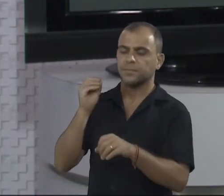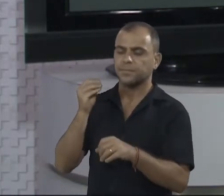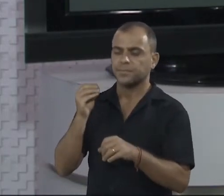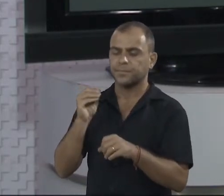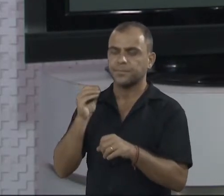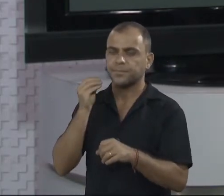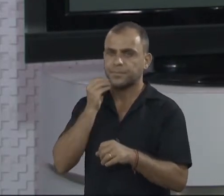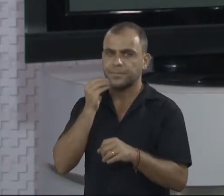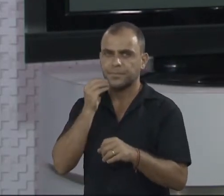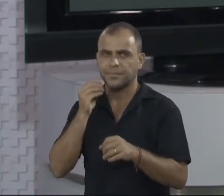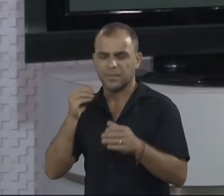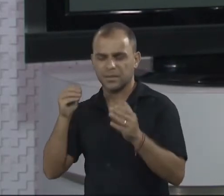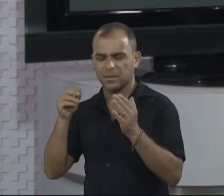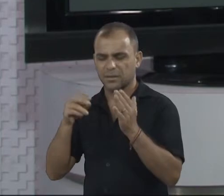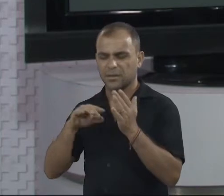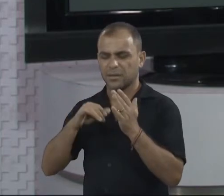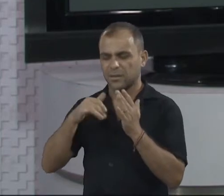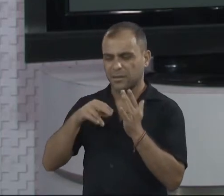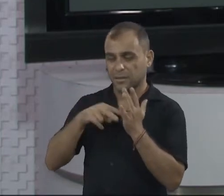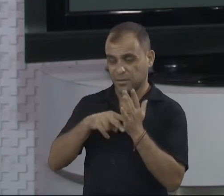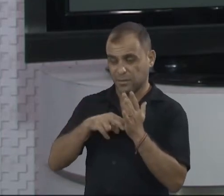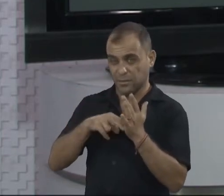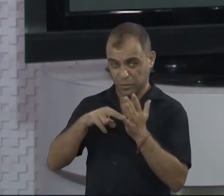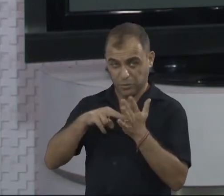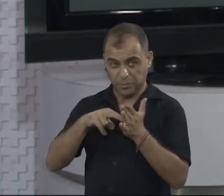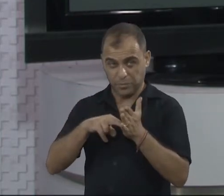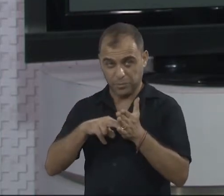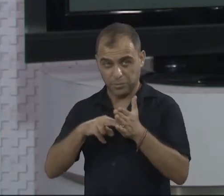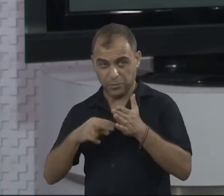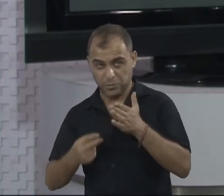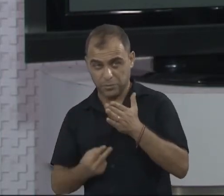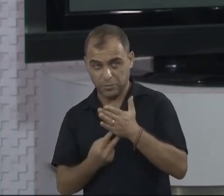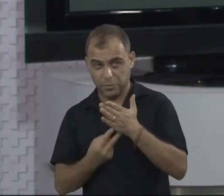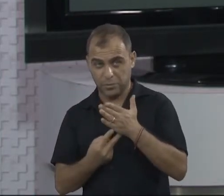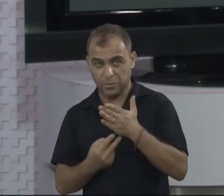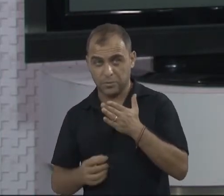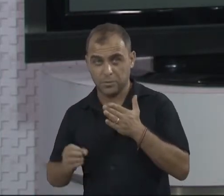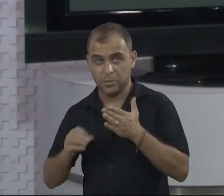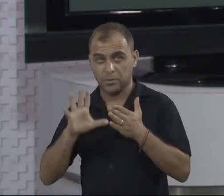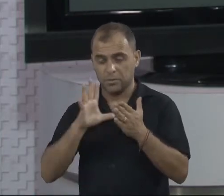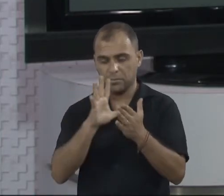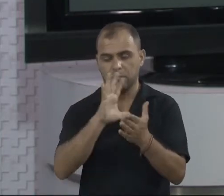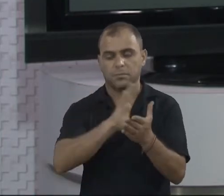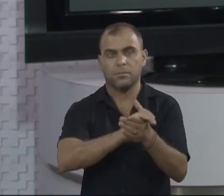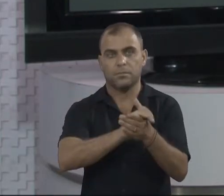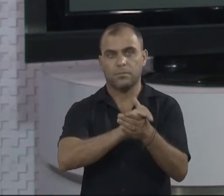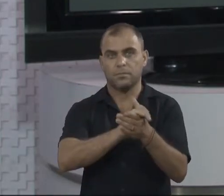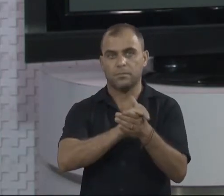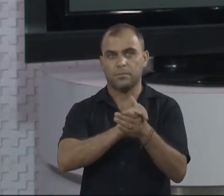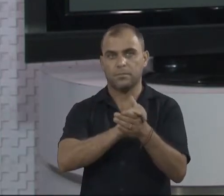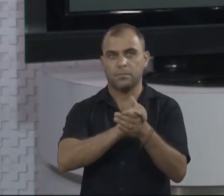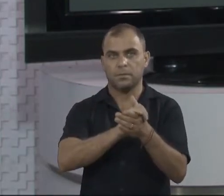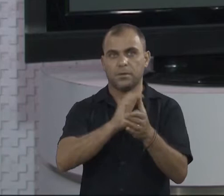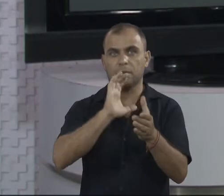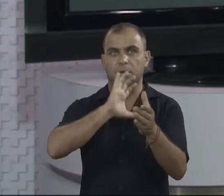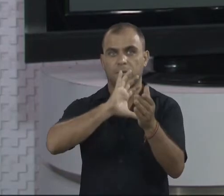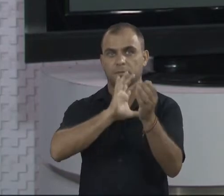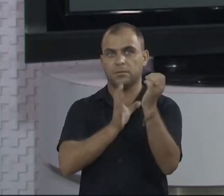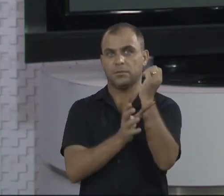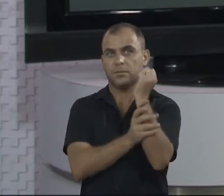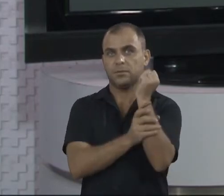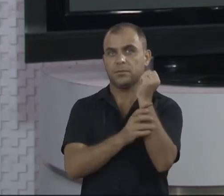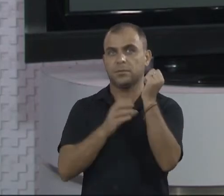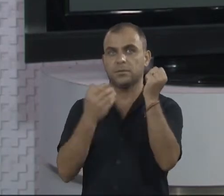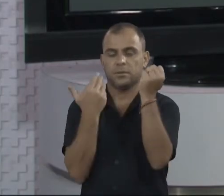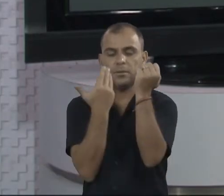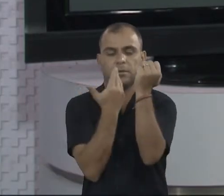dando choque ou está quente, principalmente quando está dando choque, nunca encoste assim, ó. Nunca encoste com a mão assim. Encosta